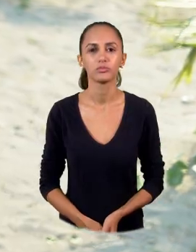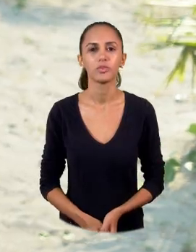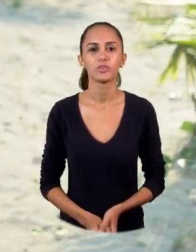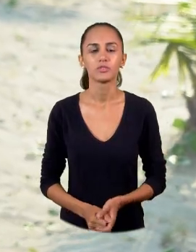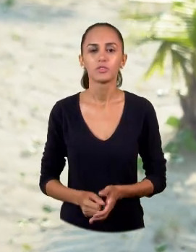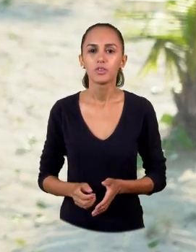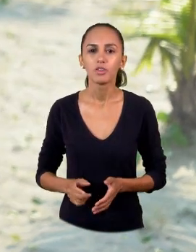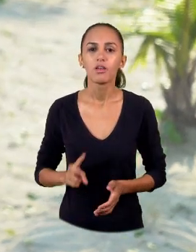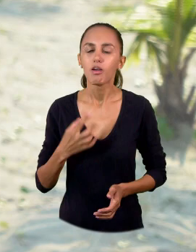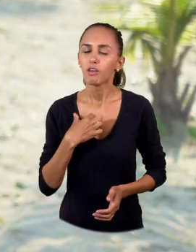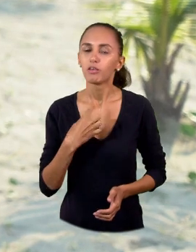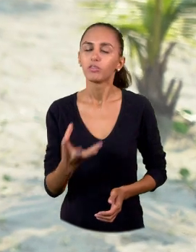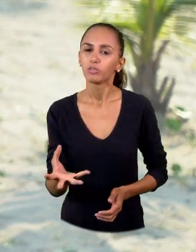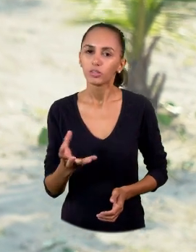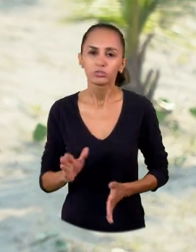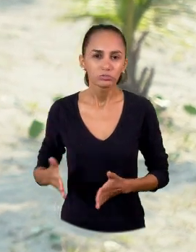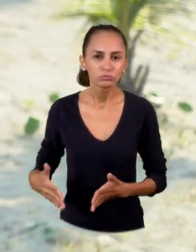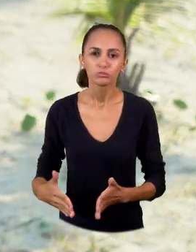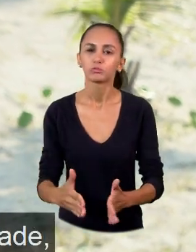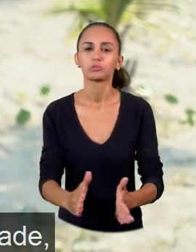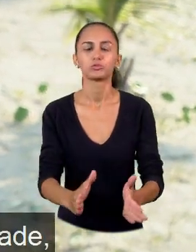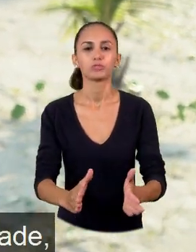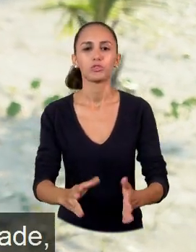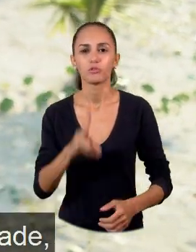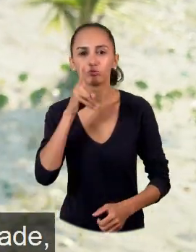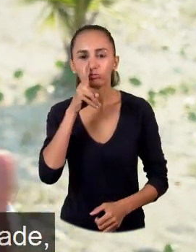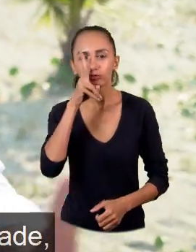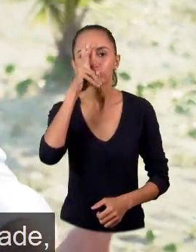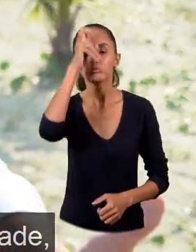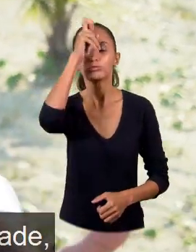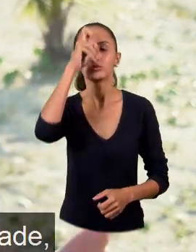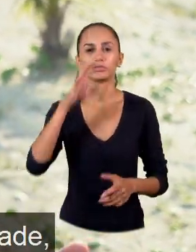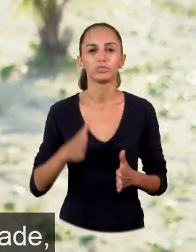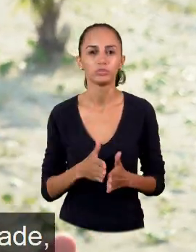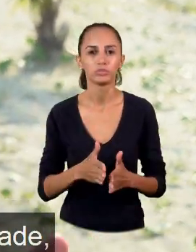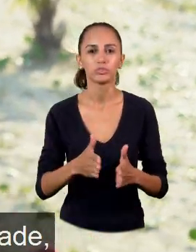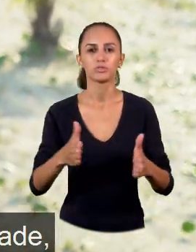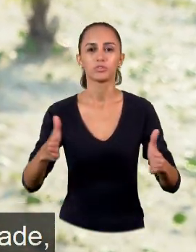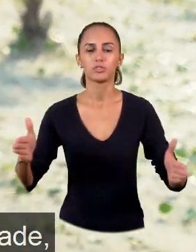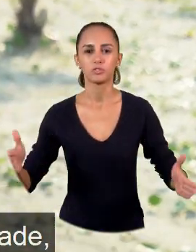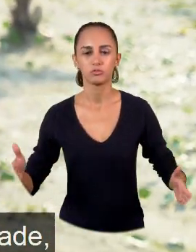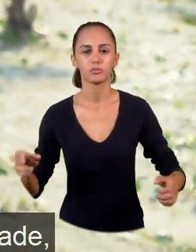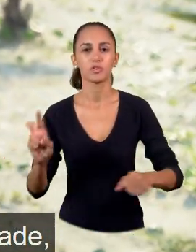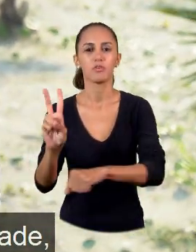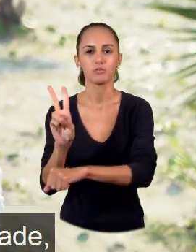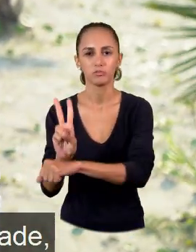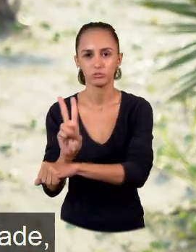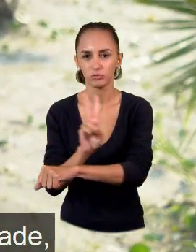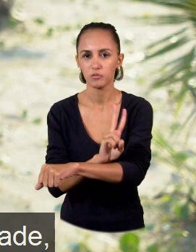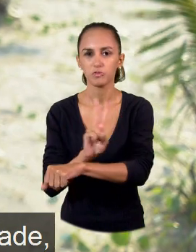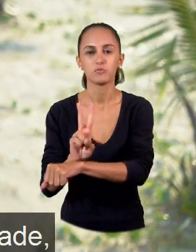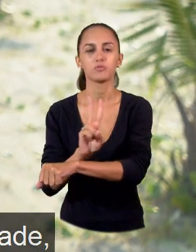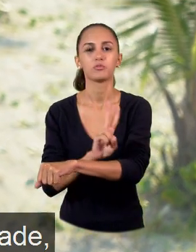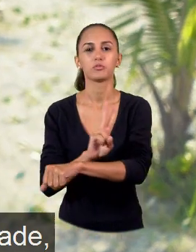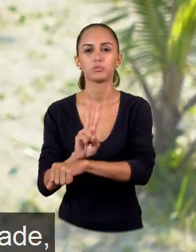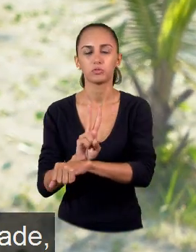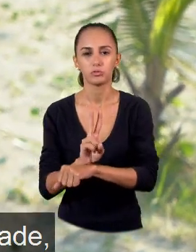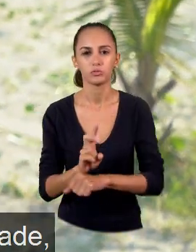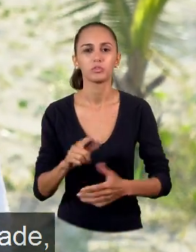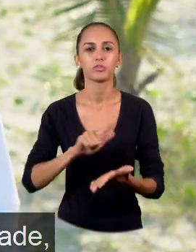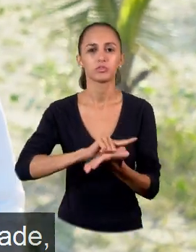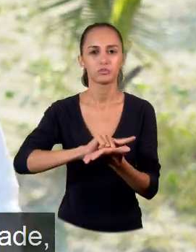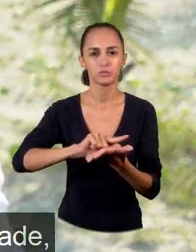Esse é o caminho que eu quero continuar seguindo, fortalecendo e ampliando os serviços de zeladoria